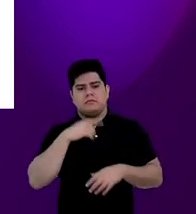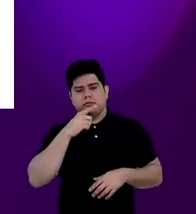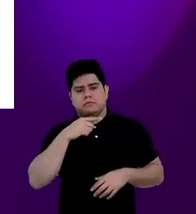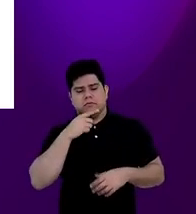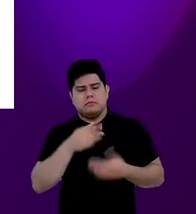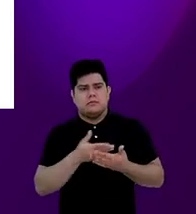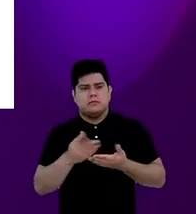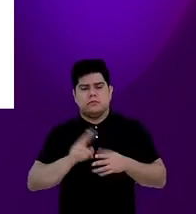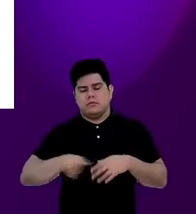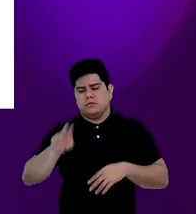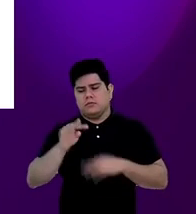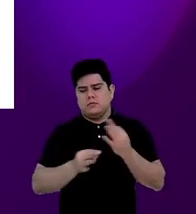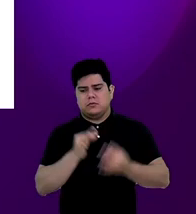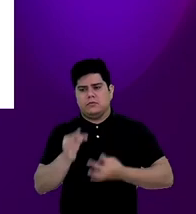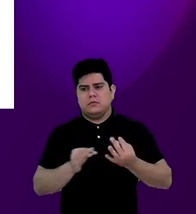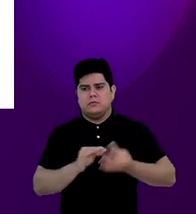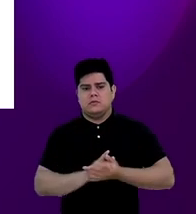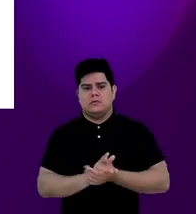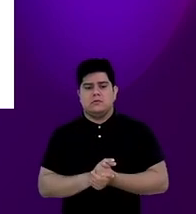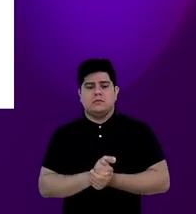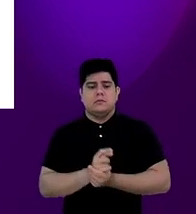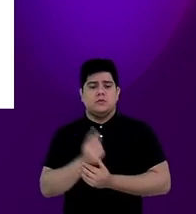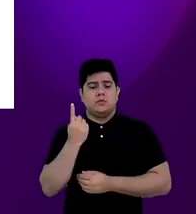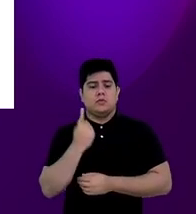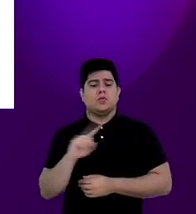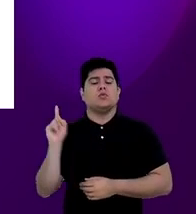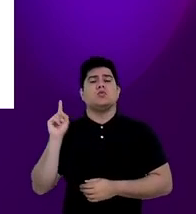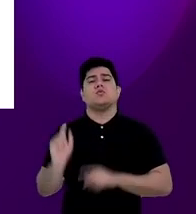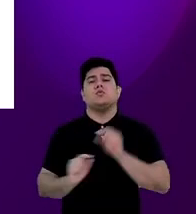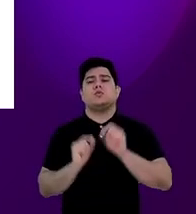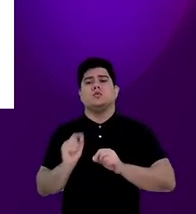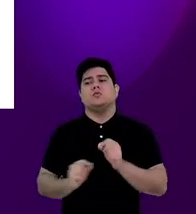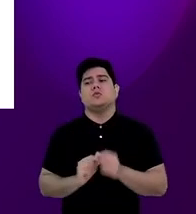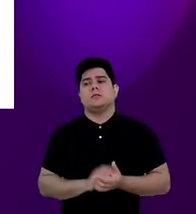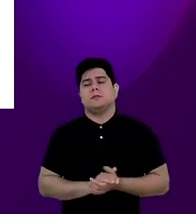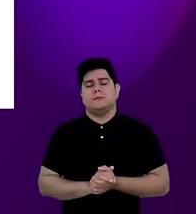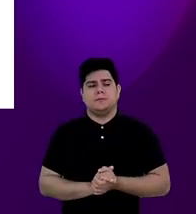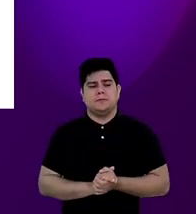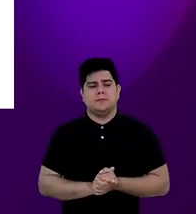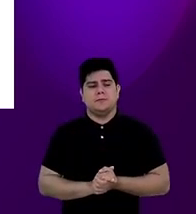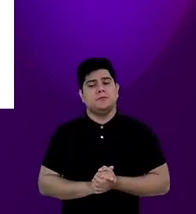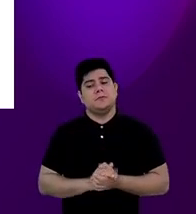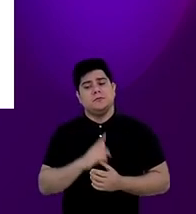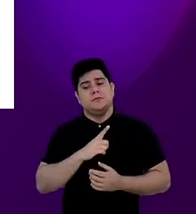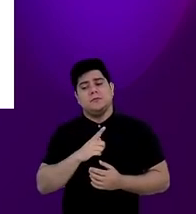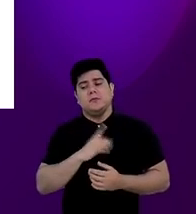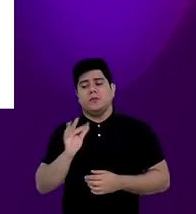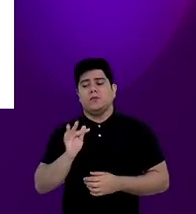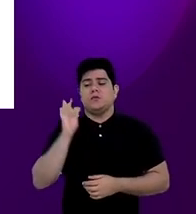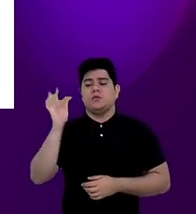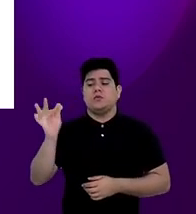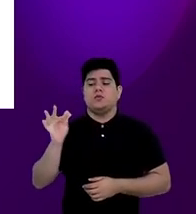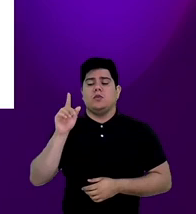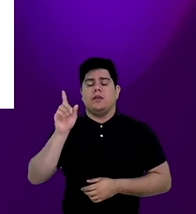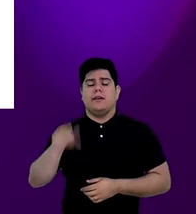de terapia. E, por último, algumas possibilidades do futuro.